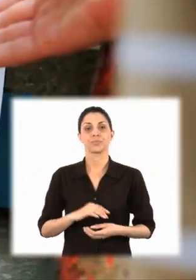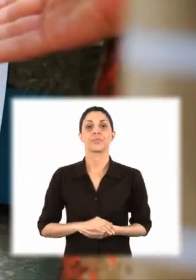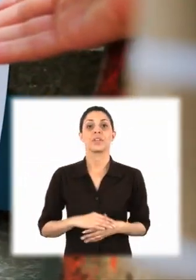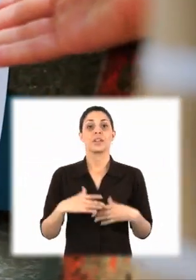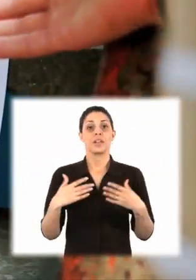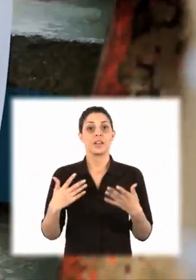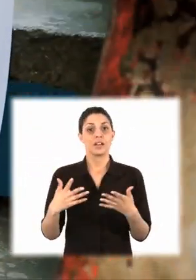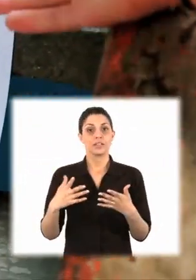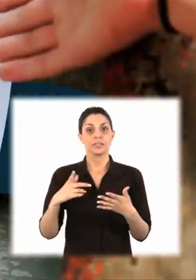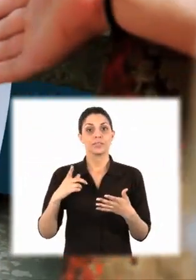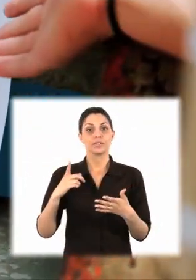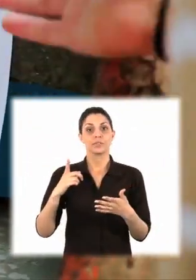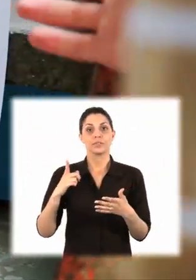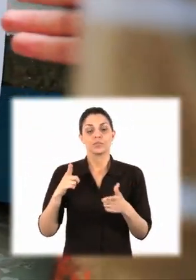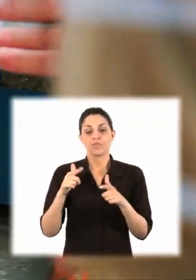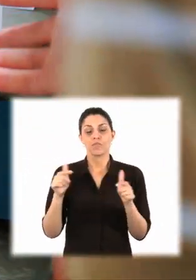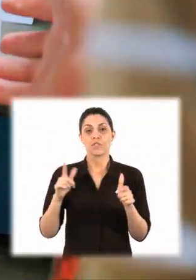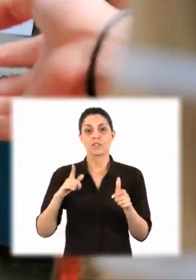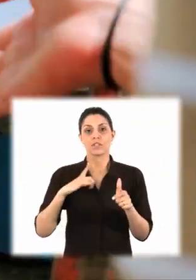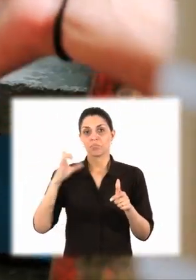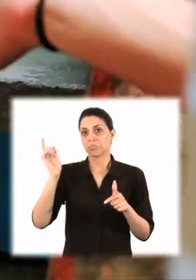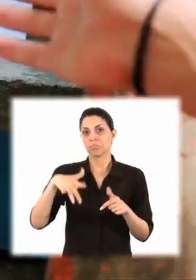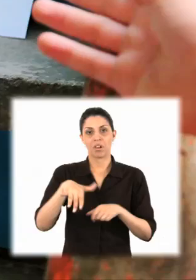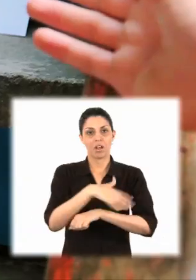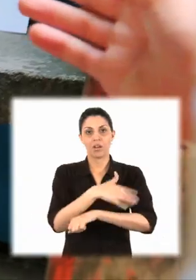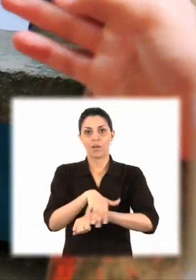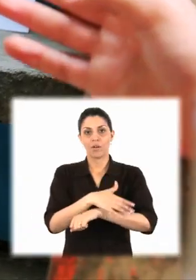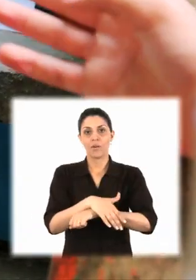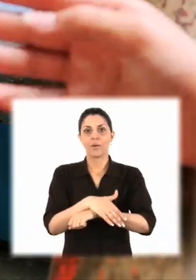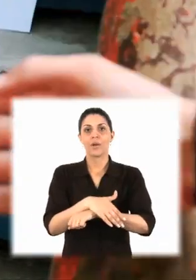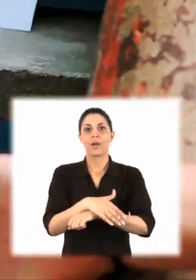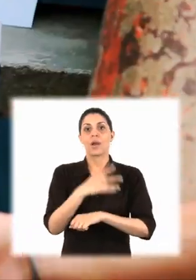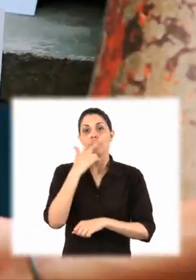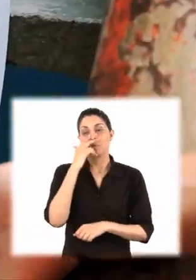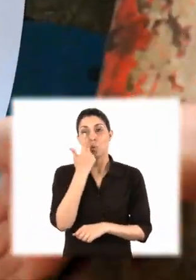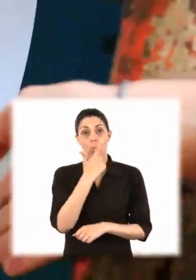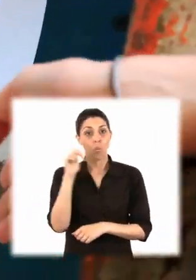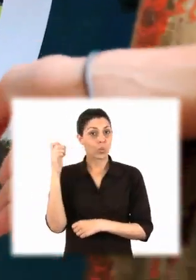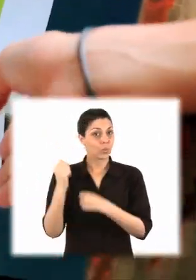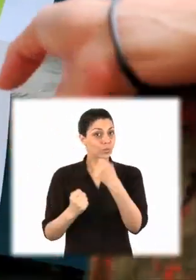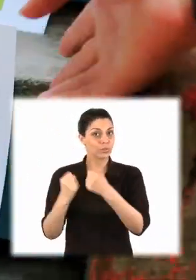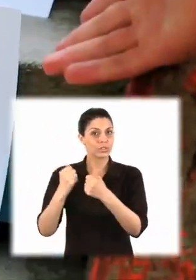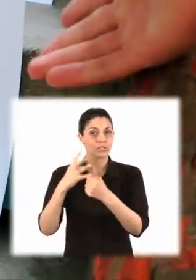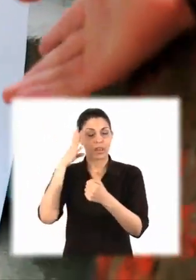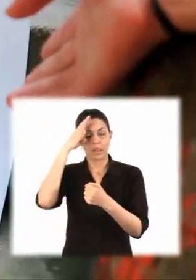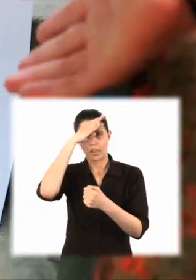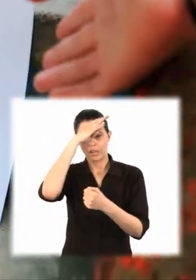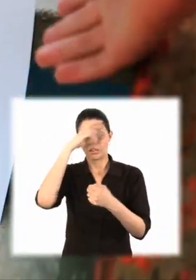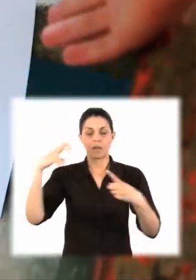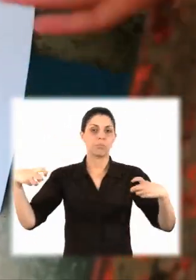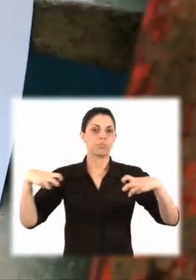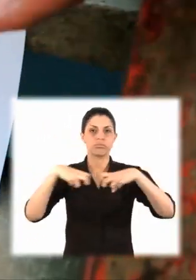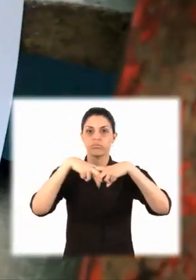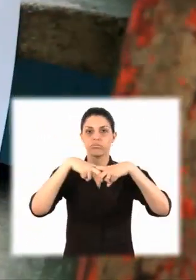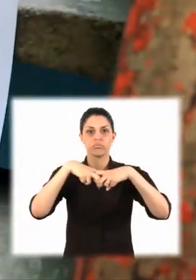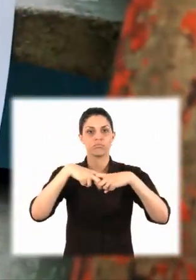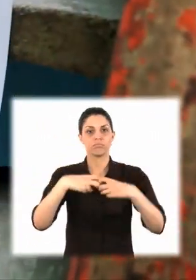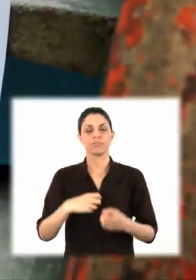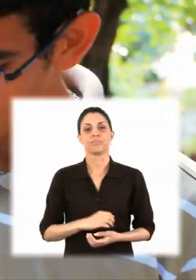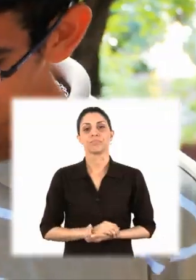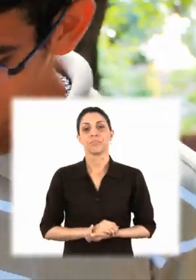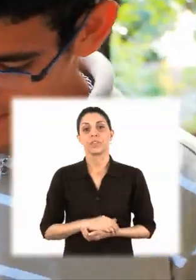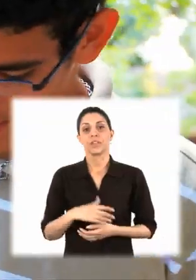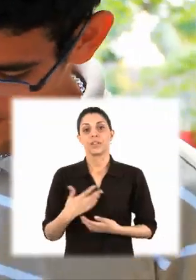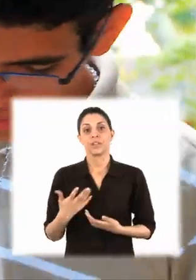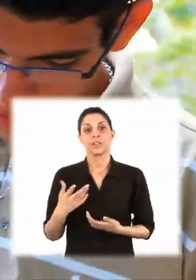voltou. Aí nisso não botou seta nem nada e deixou o carro no meio da rua. Provavelmente viu um motorista desprevenido ou alguma coisa do tipo, acabou batendo no